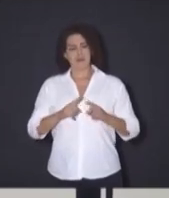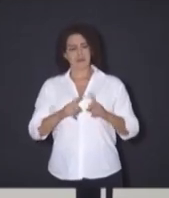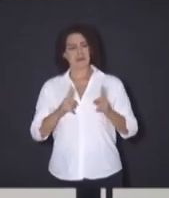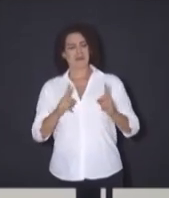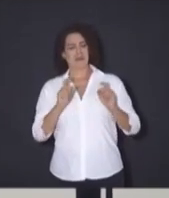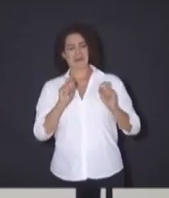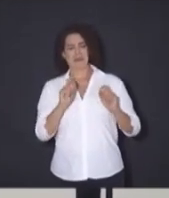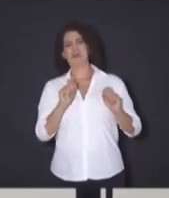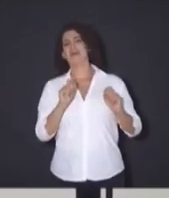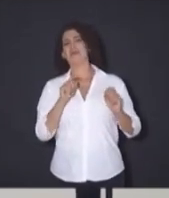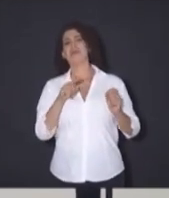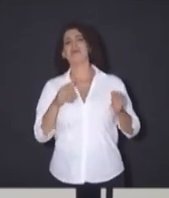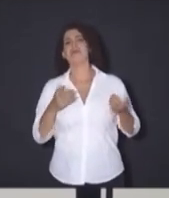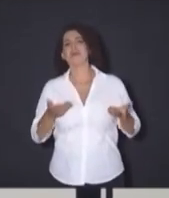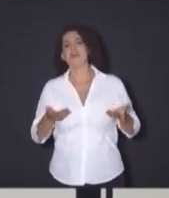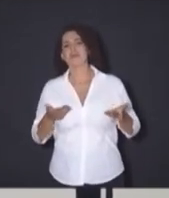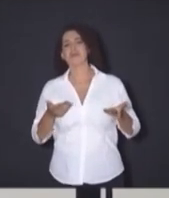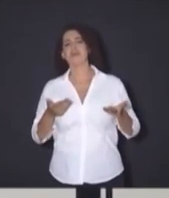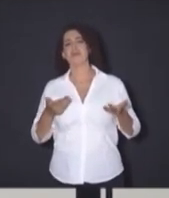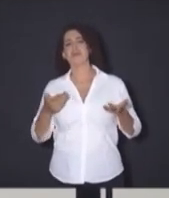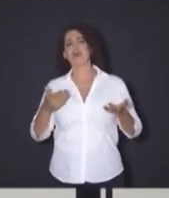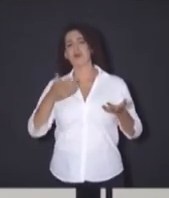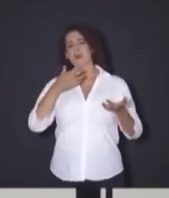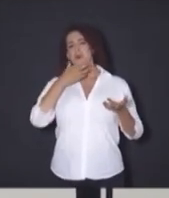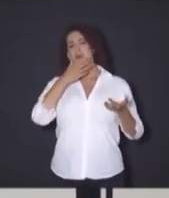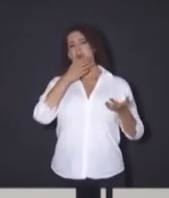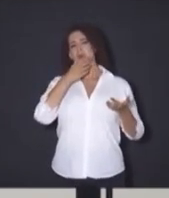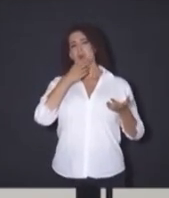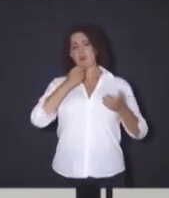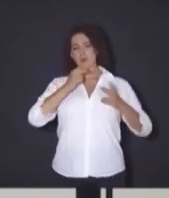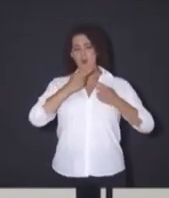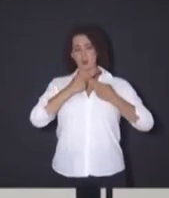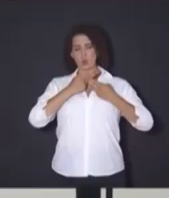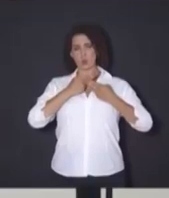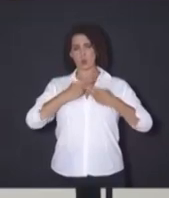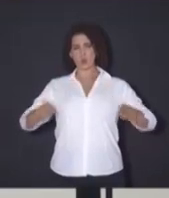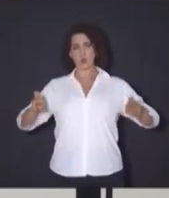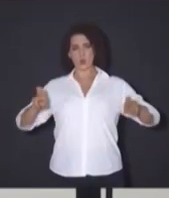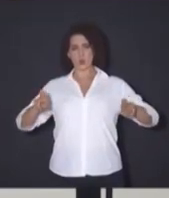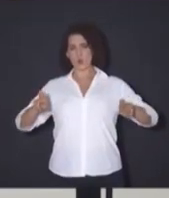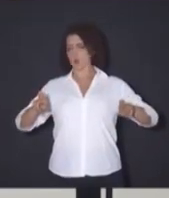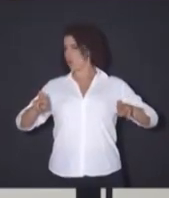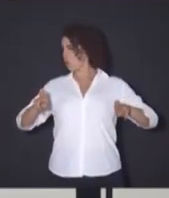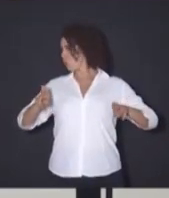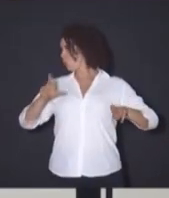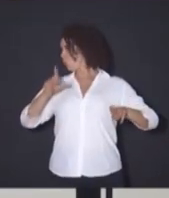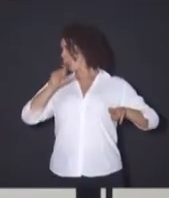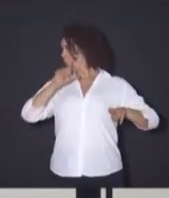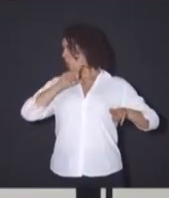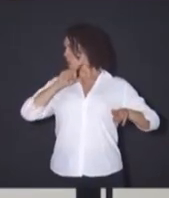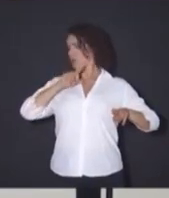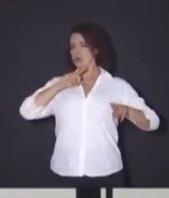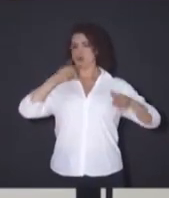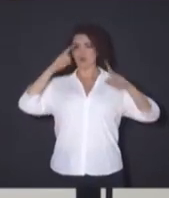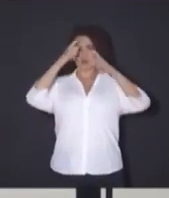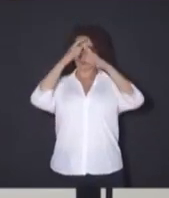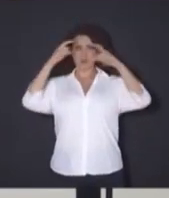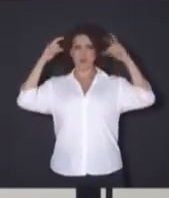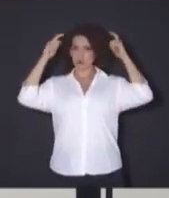que é isso? Um cara de corpo nu, com uma faixa, com boné, disse